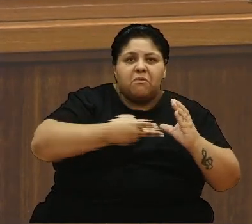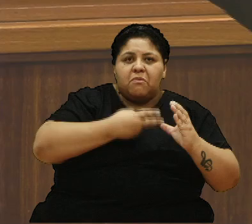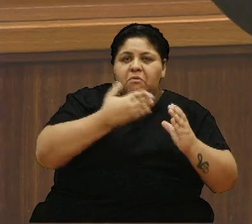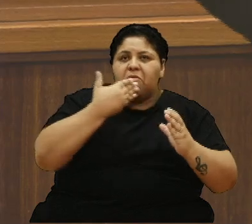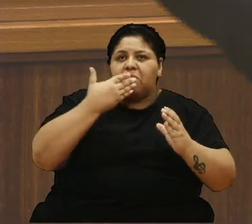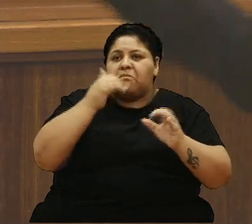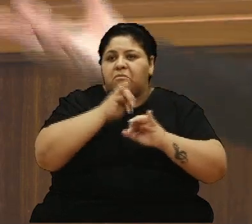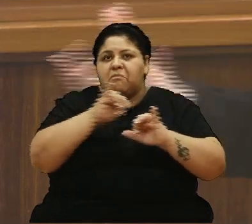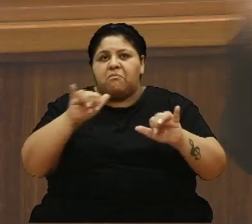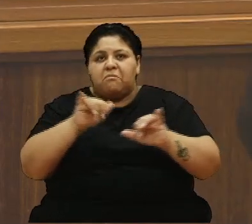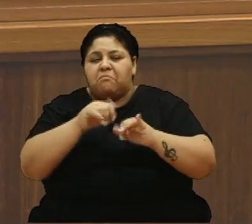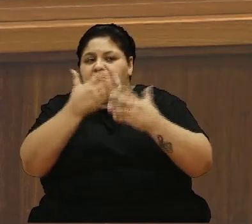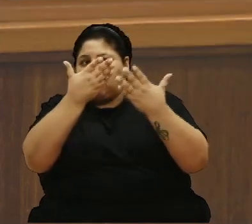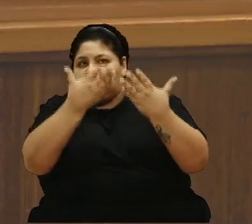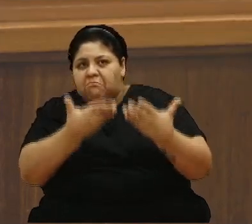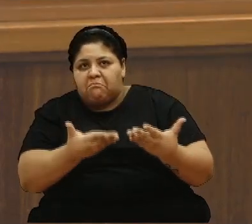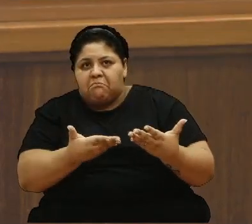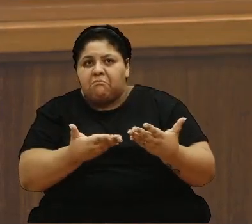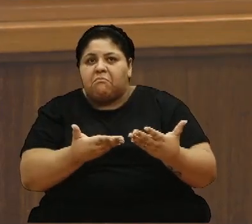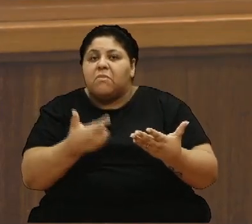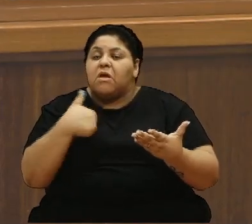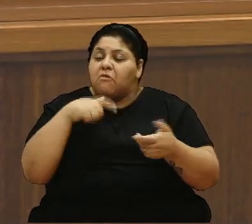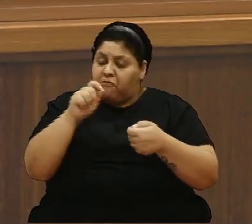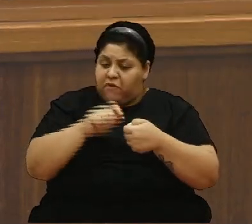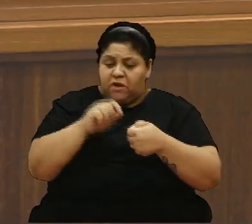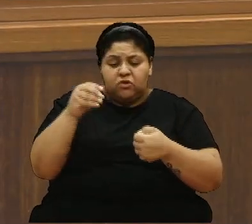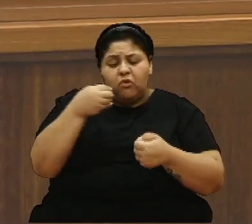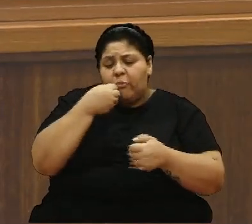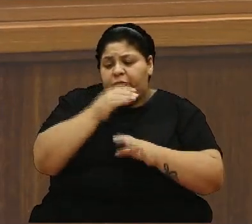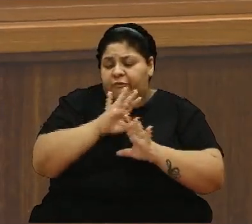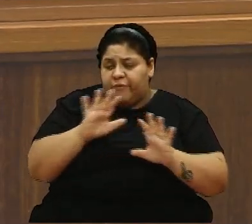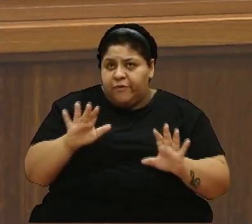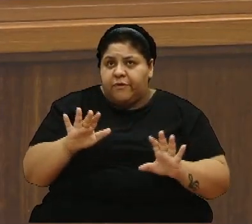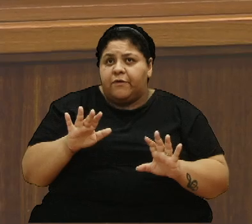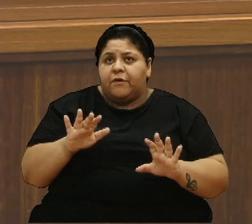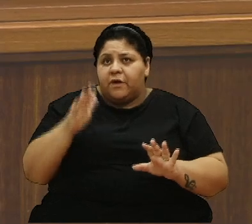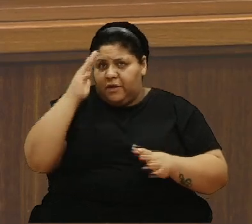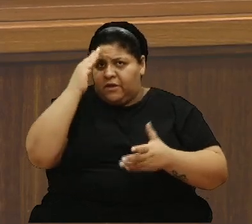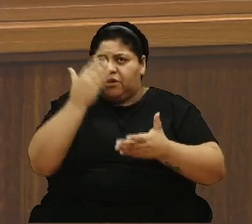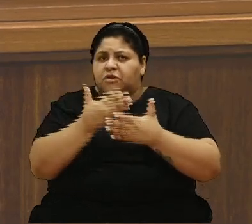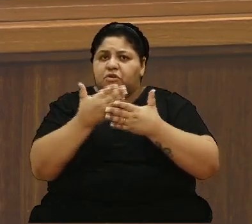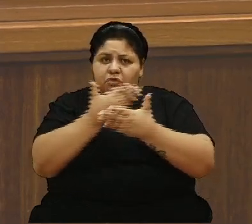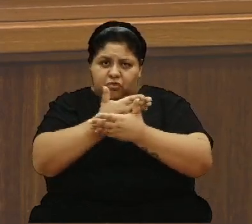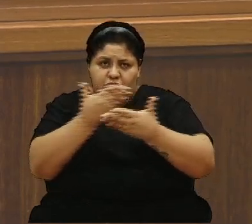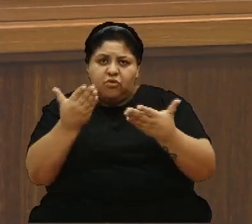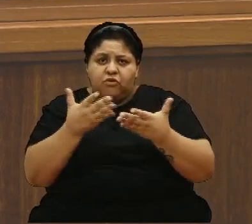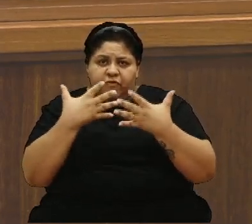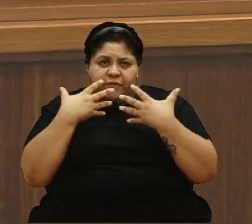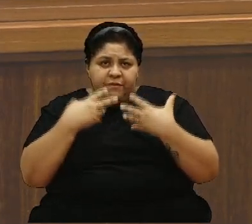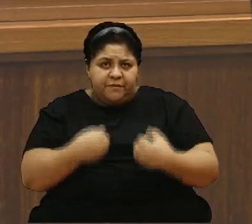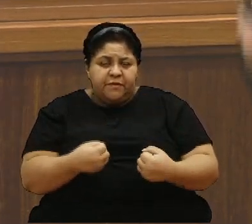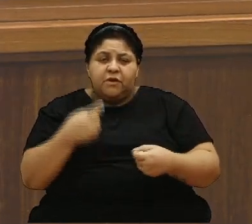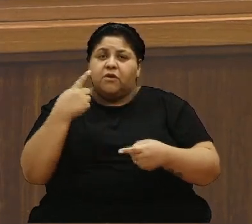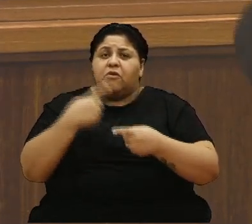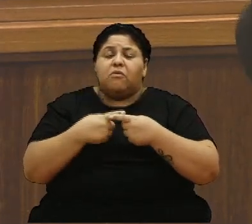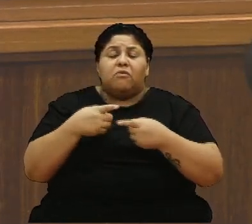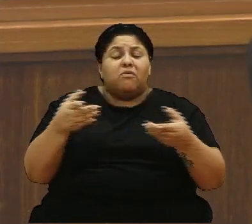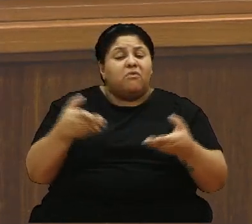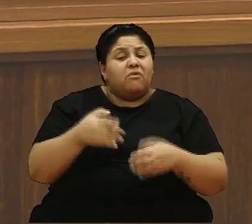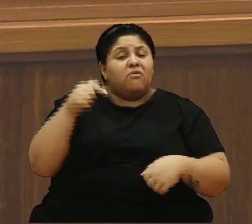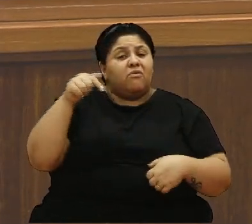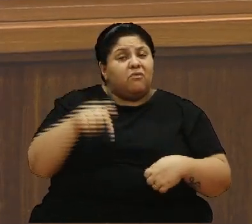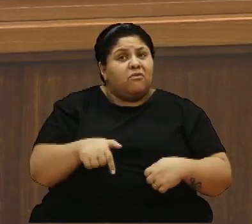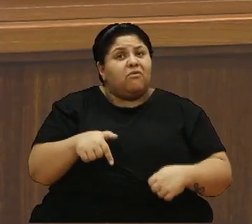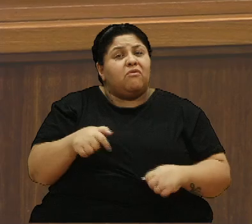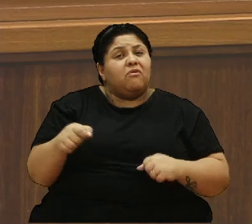pedido de informação a ele. Se for isso, eu faço. E tenho certeza que todos os colegas vão aceitar, porque nós estamos